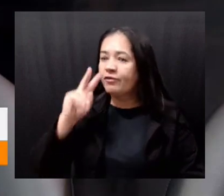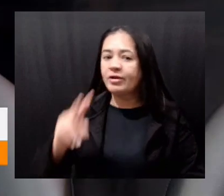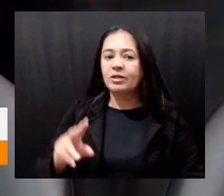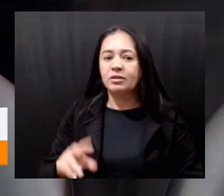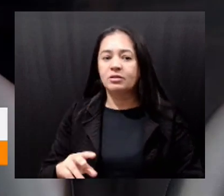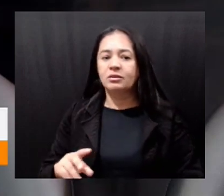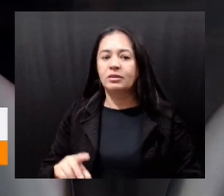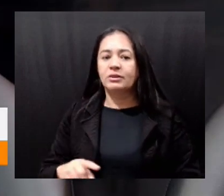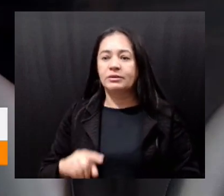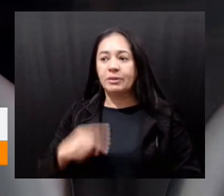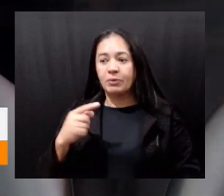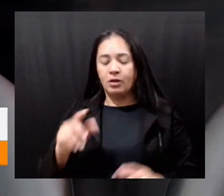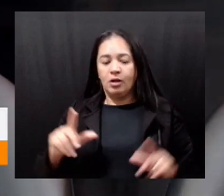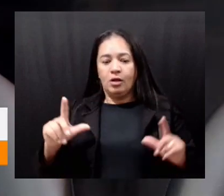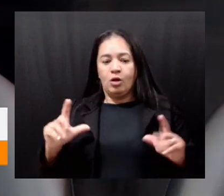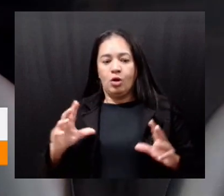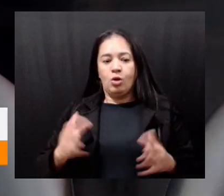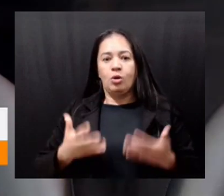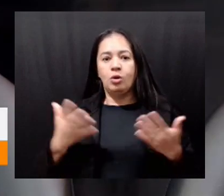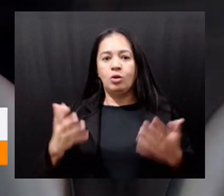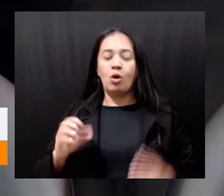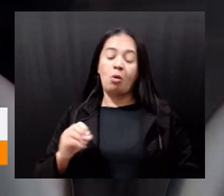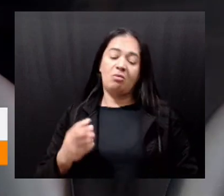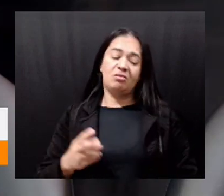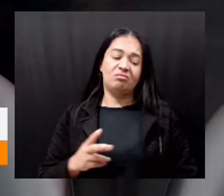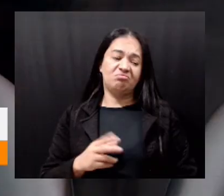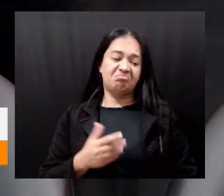vezes. Ou às vezes ela fala, não, já vi tanto